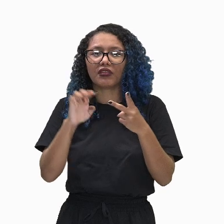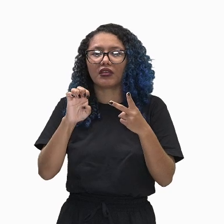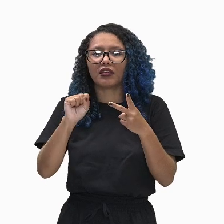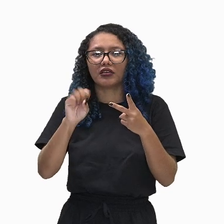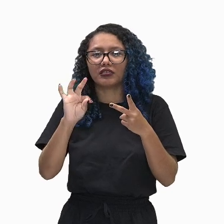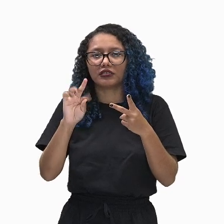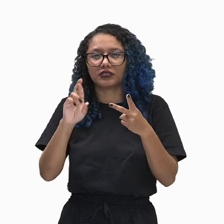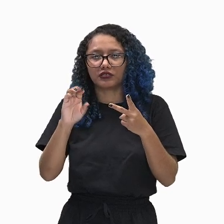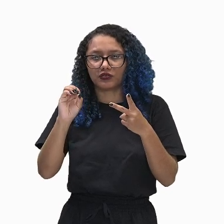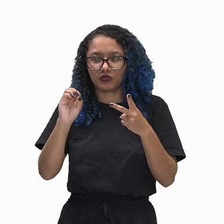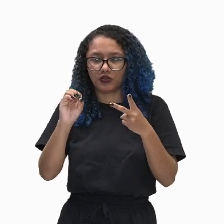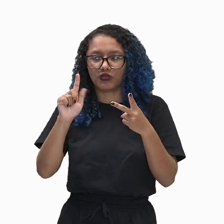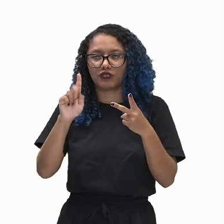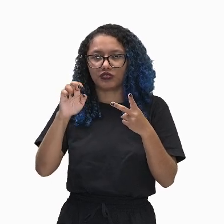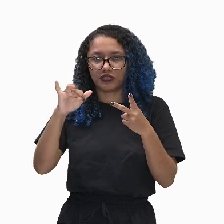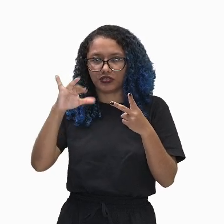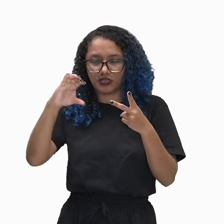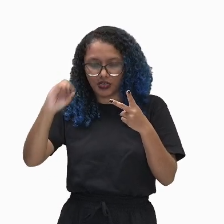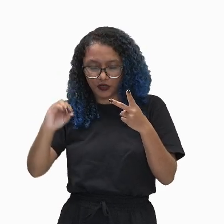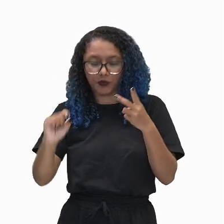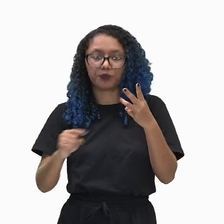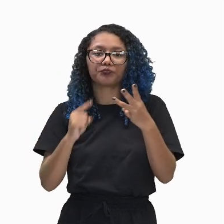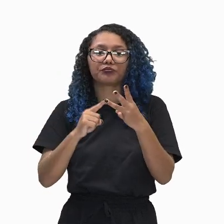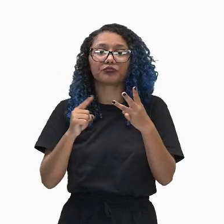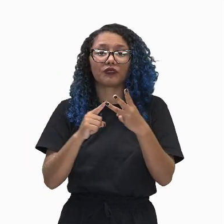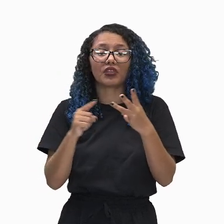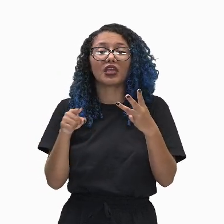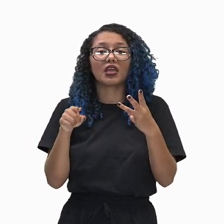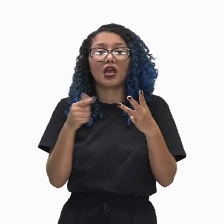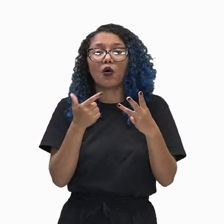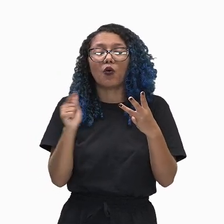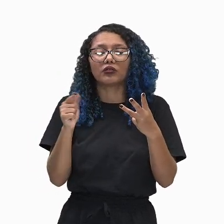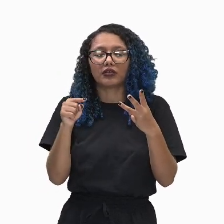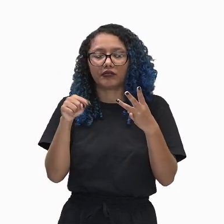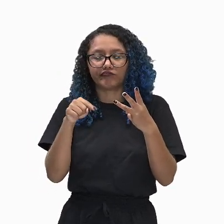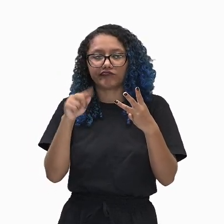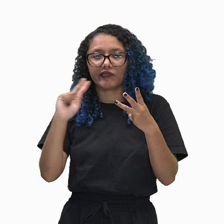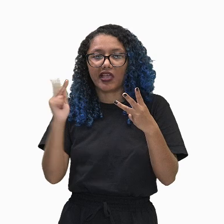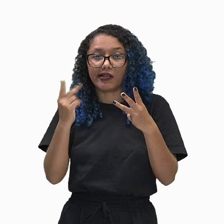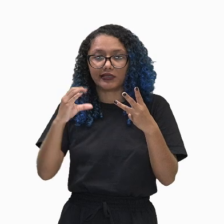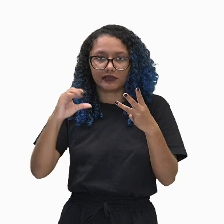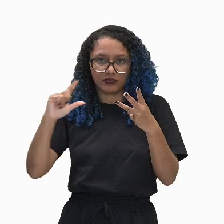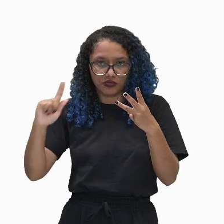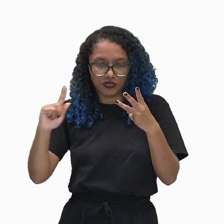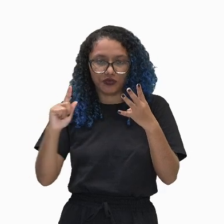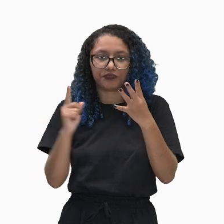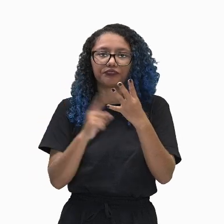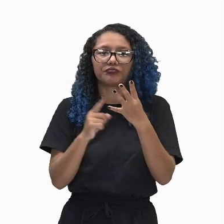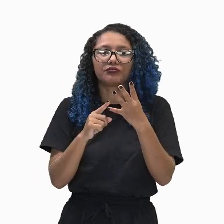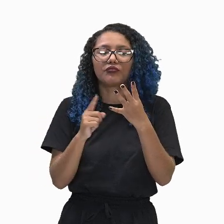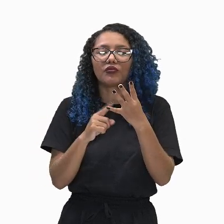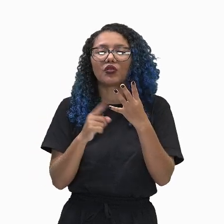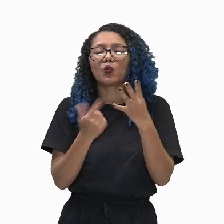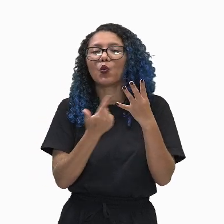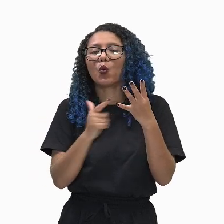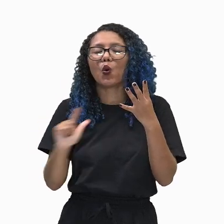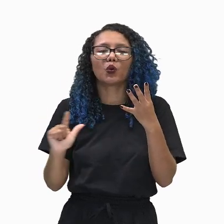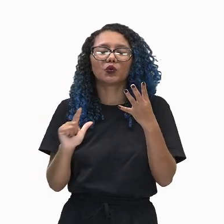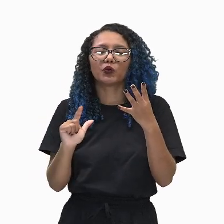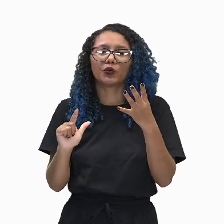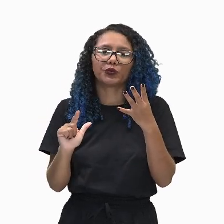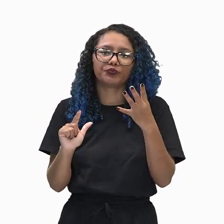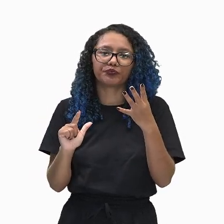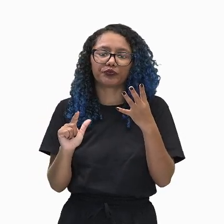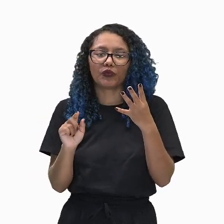gonadotrofina coriônica humana, que é conhecida como HCG, e o hormônio lactogênio